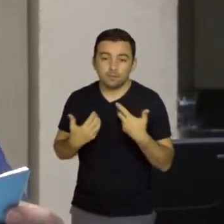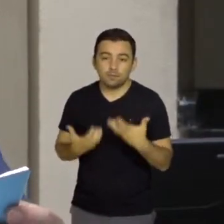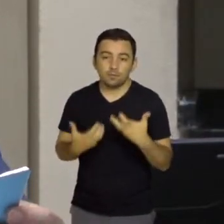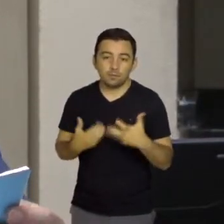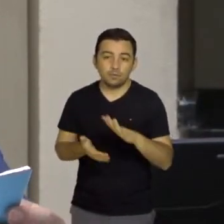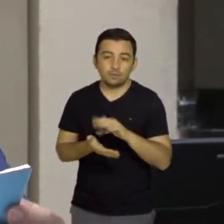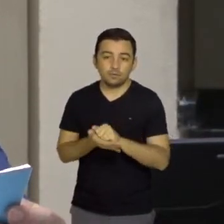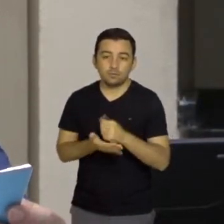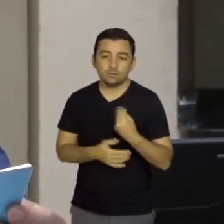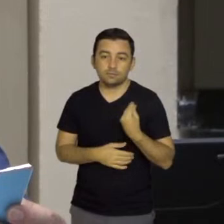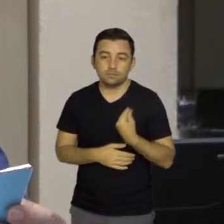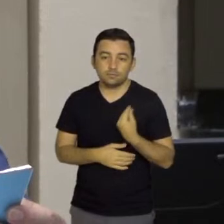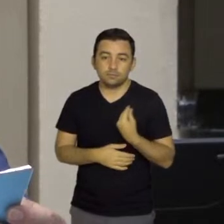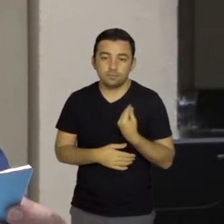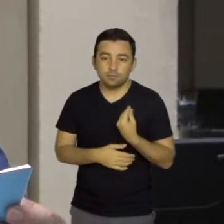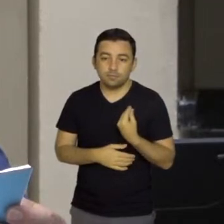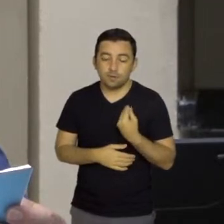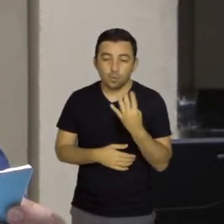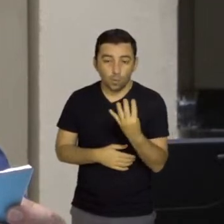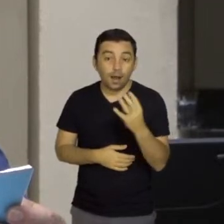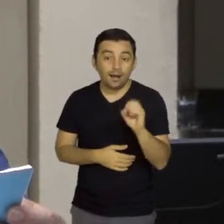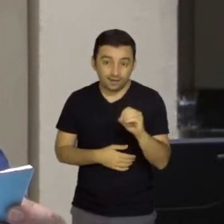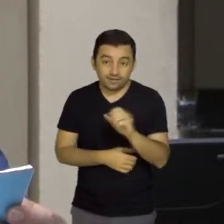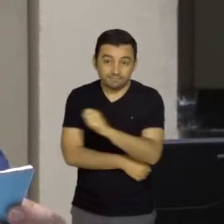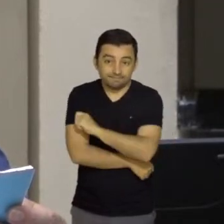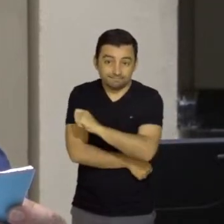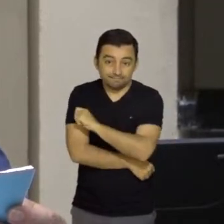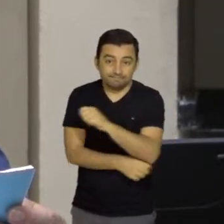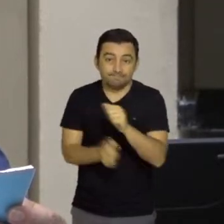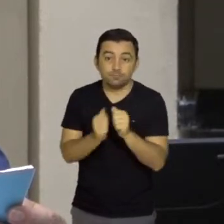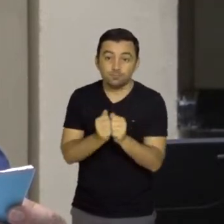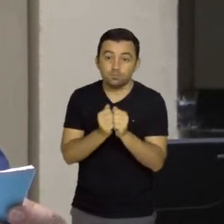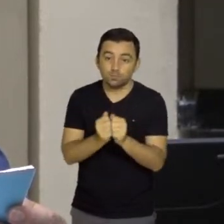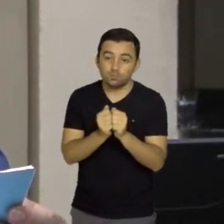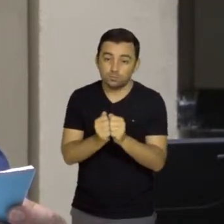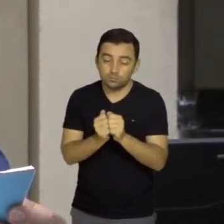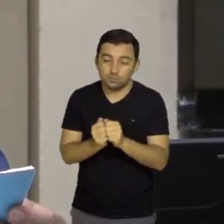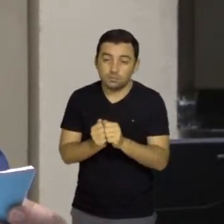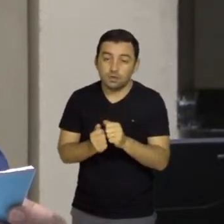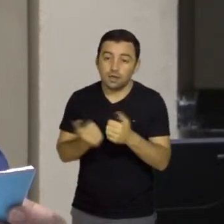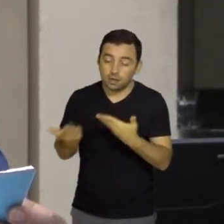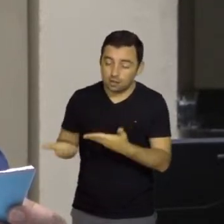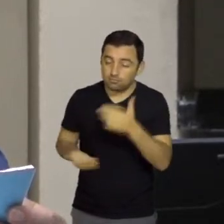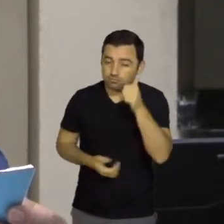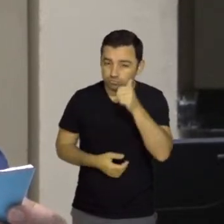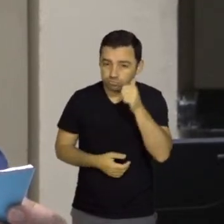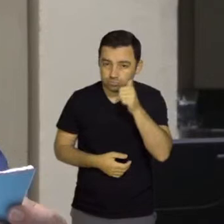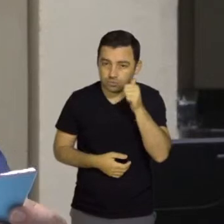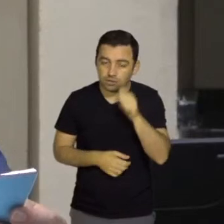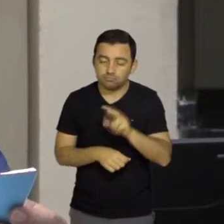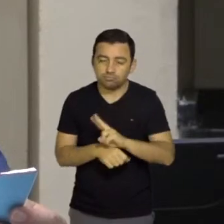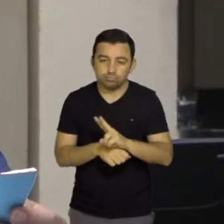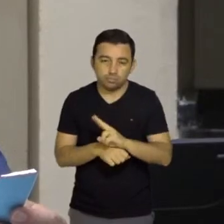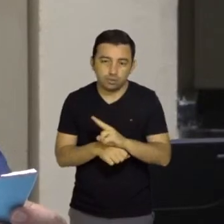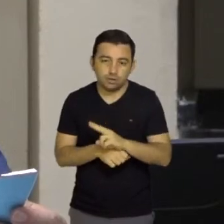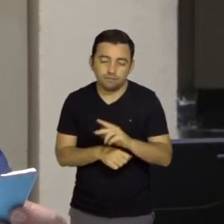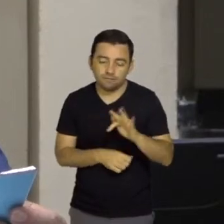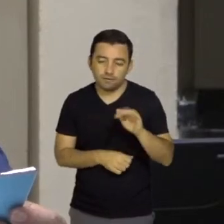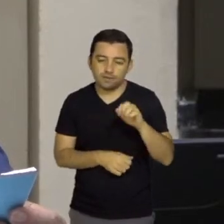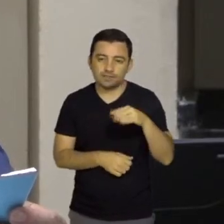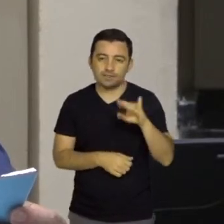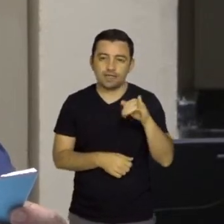registrar a presença aqui no Parlamento de 40 alunos acompanhados pela senhora Franciele, supervisora da unidade Florianópolis,